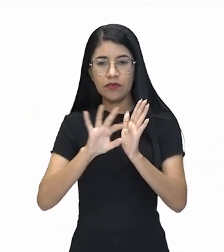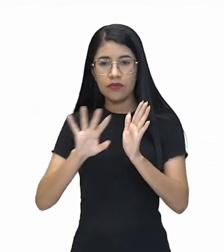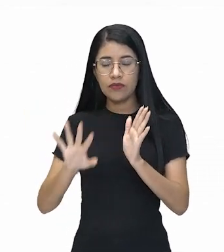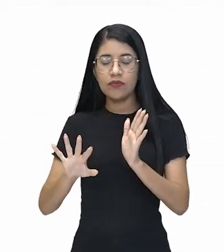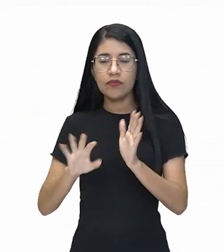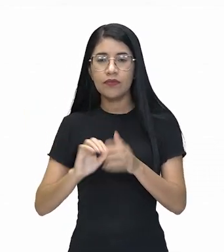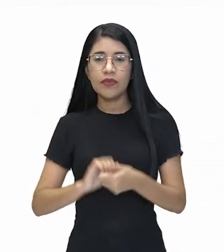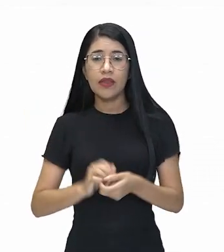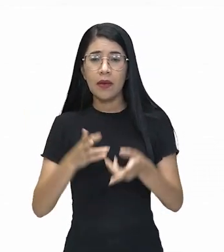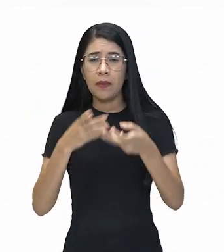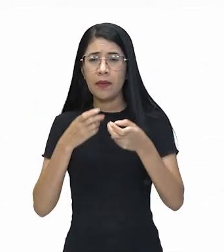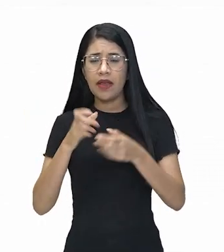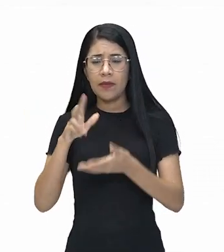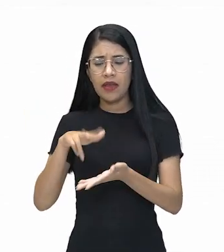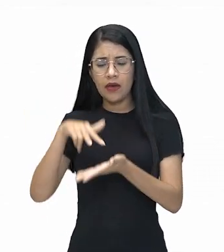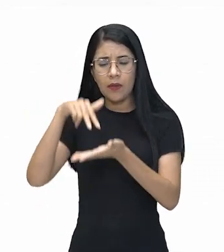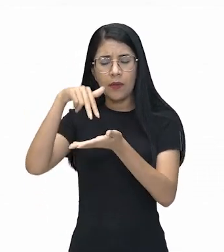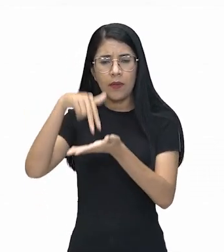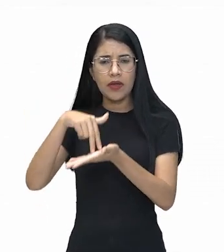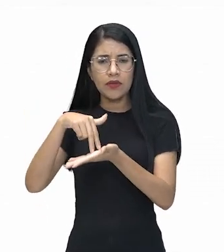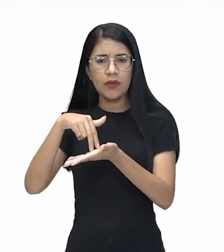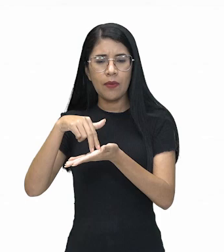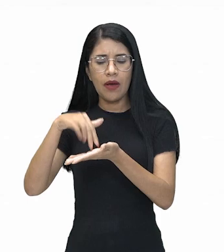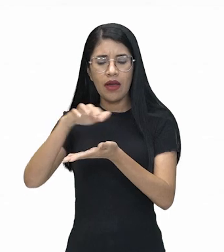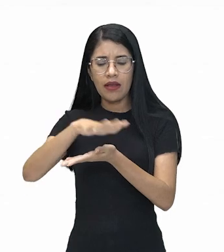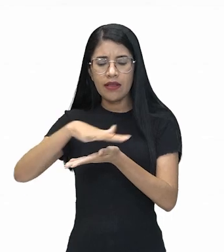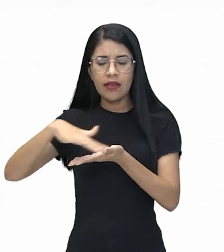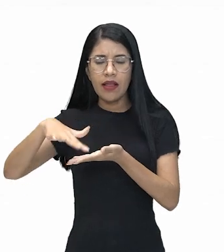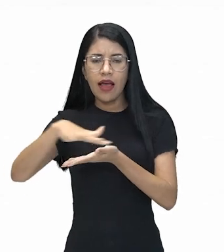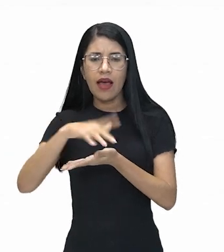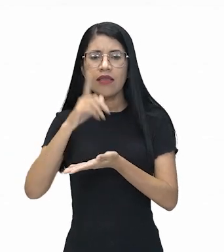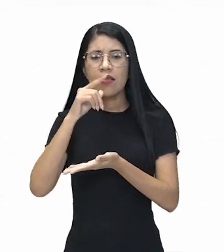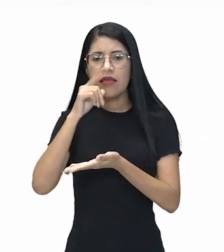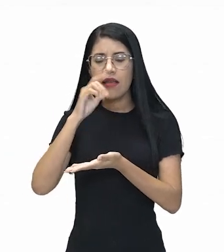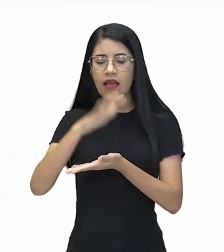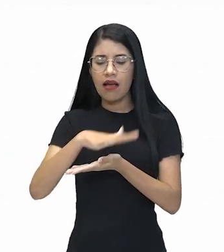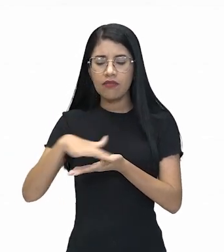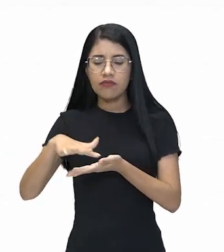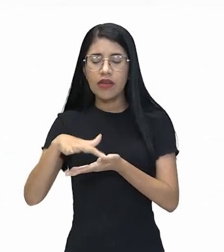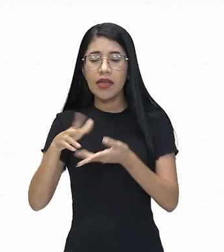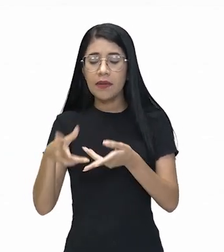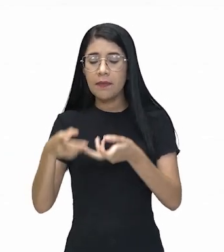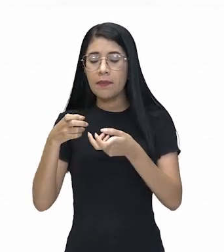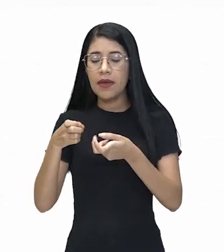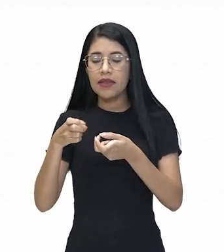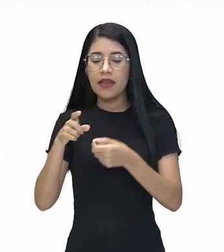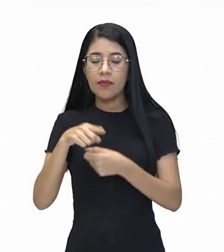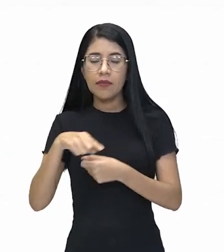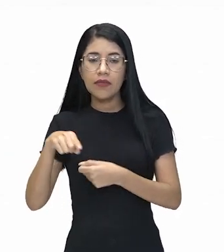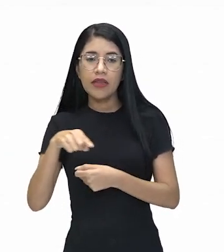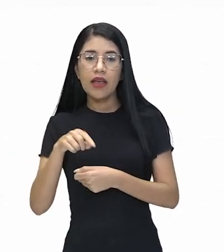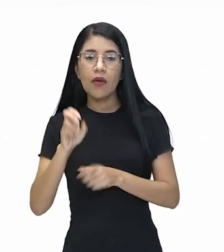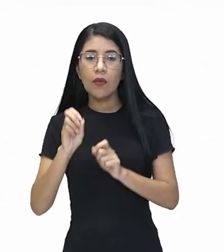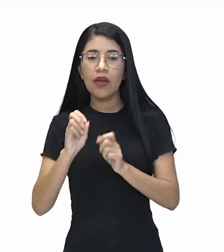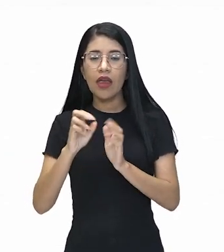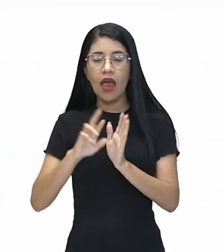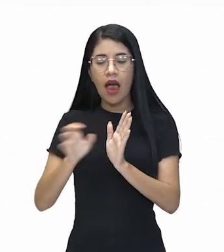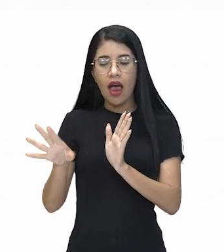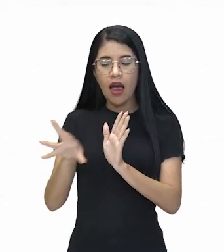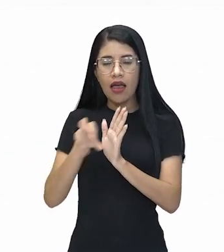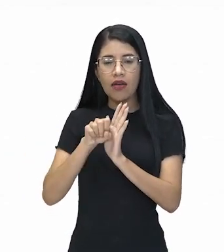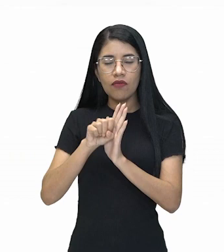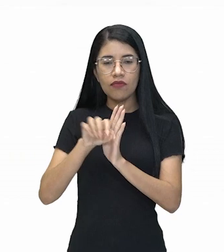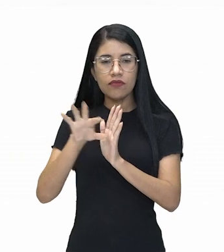percebem que tem um professor e aí embaixo tem uma água e nós conseguimos ver a reflexão